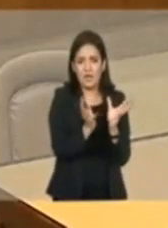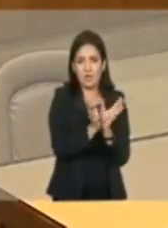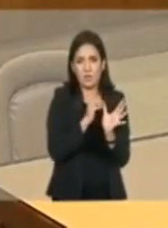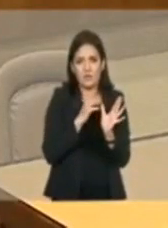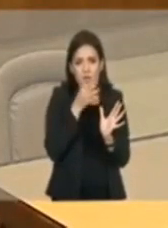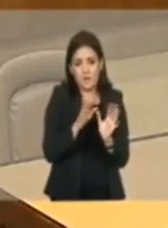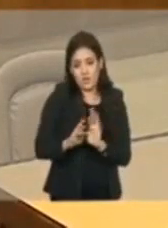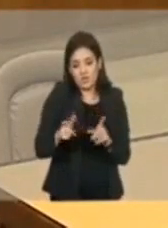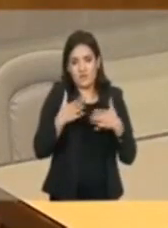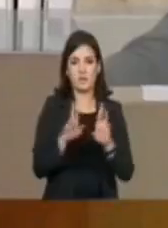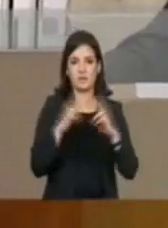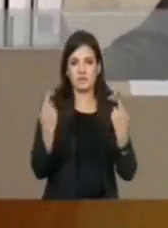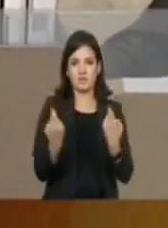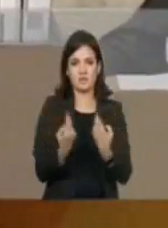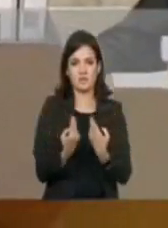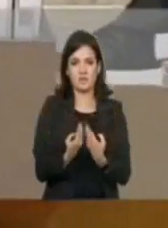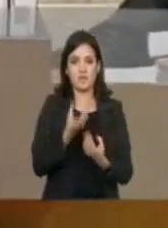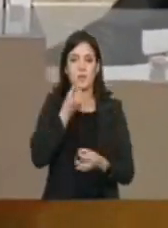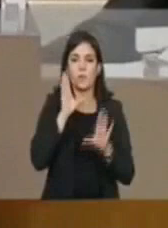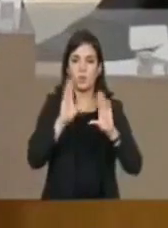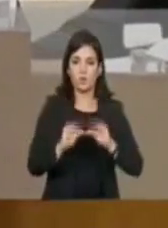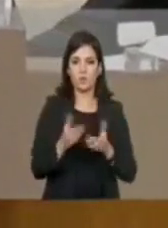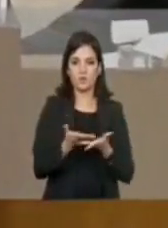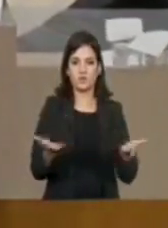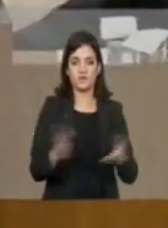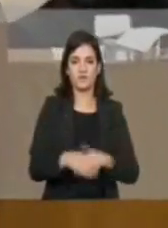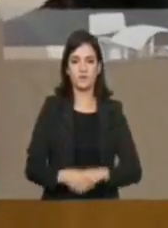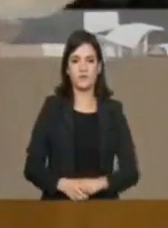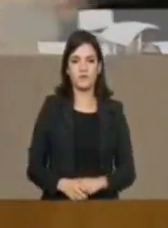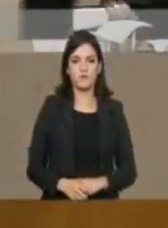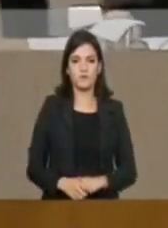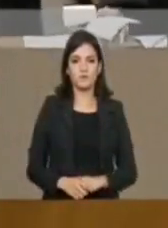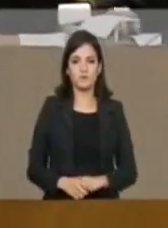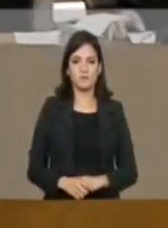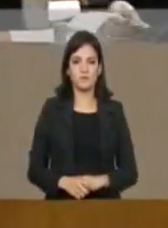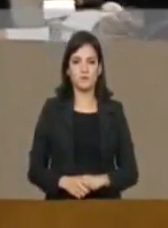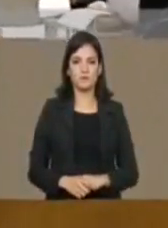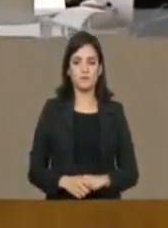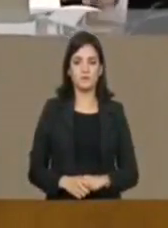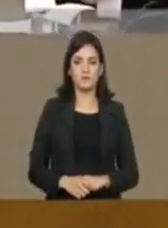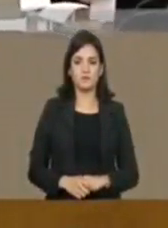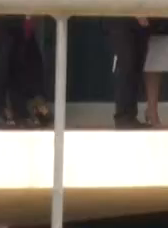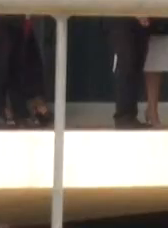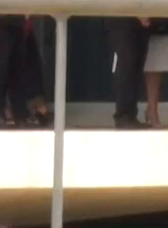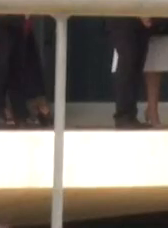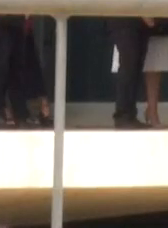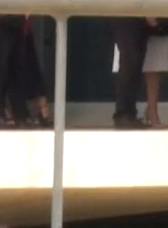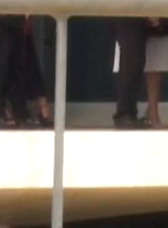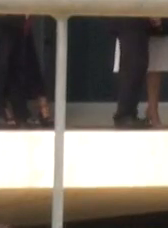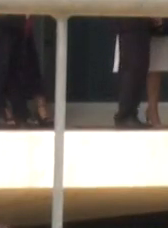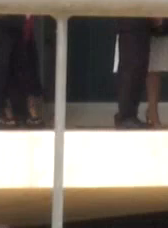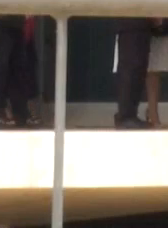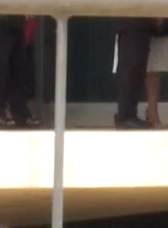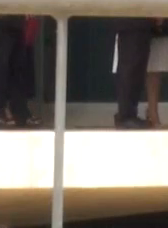então um condenado poderia ir para a prisão ainda com recursos pendentes instâncias superiores segundo a decisão desta